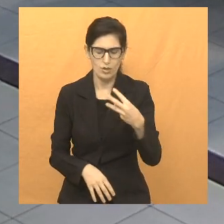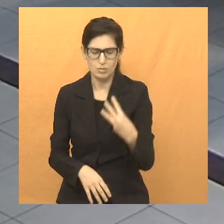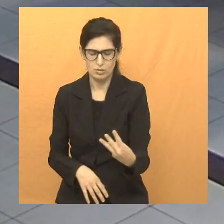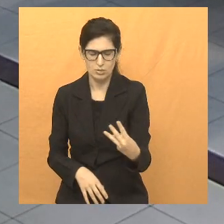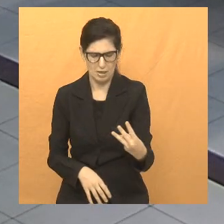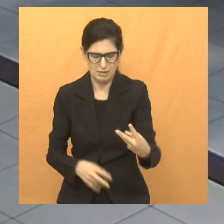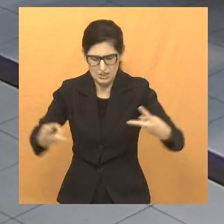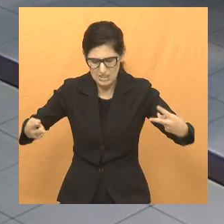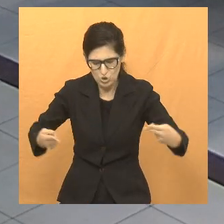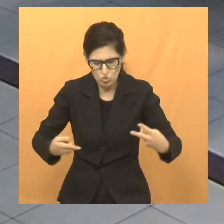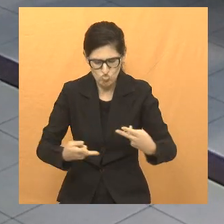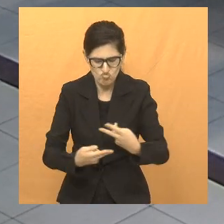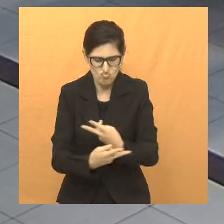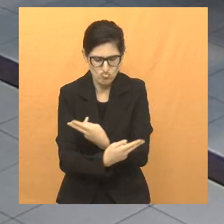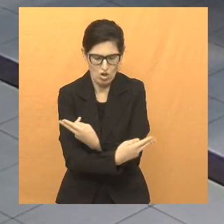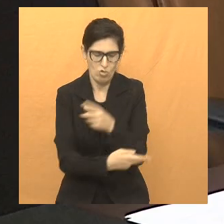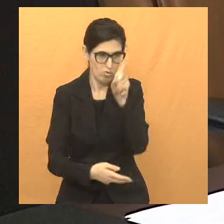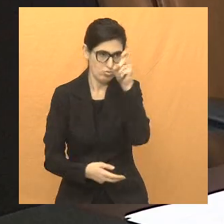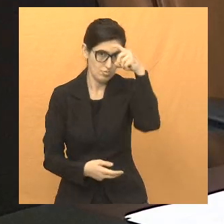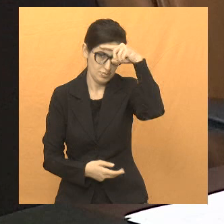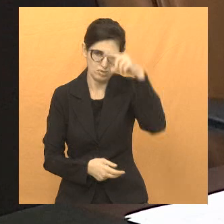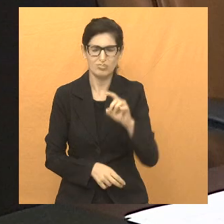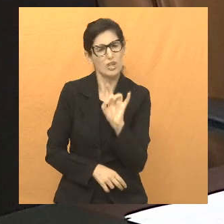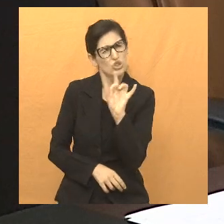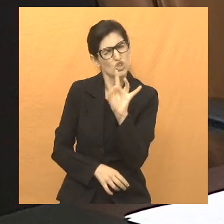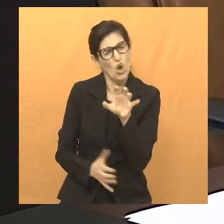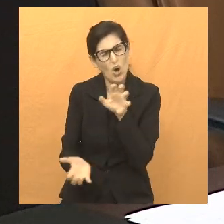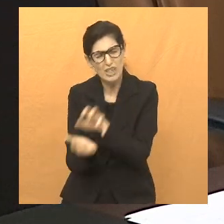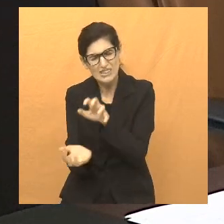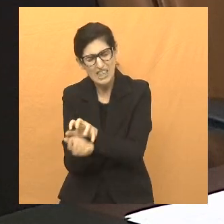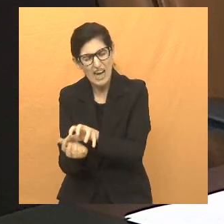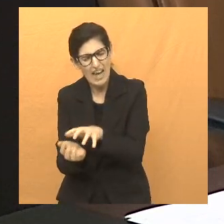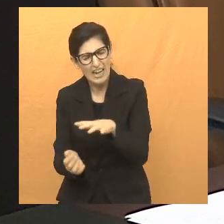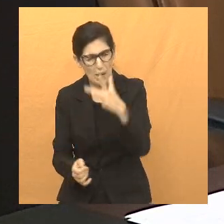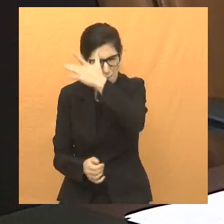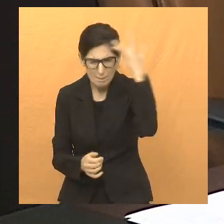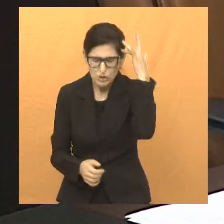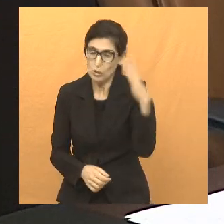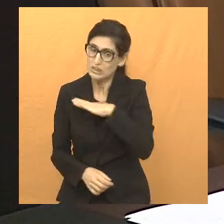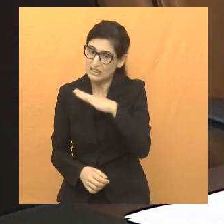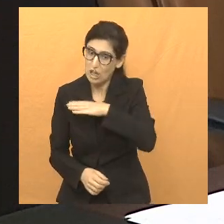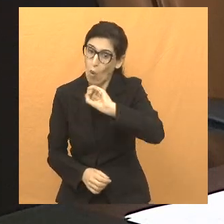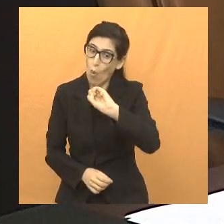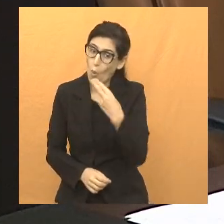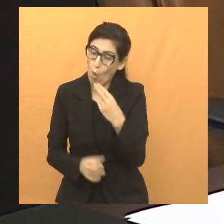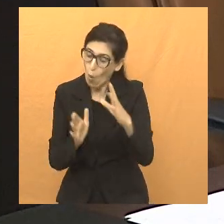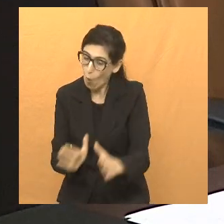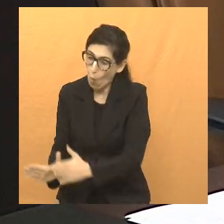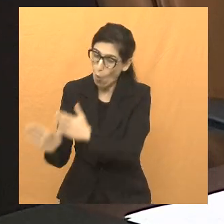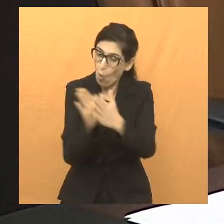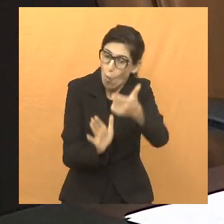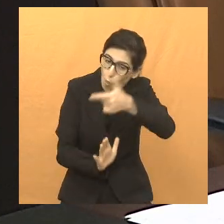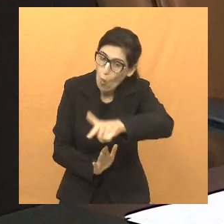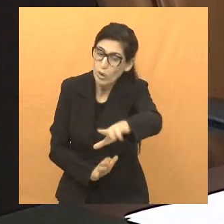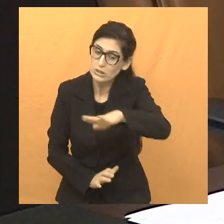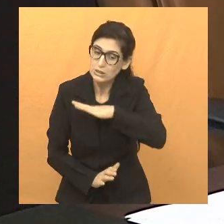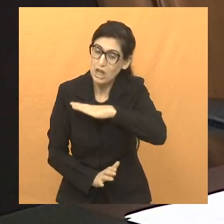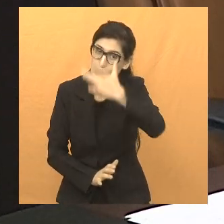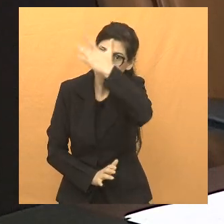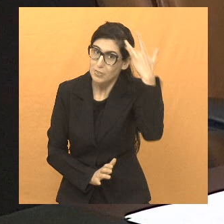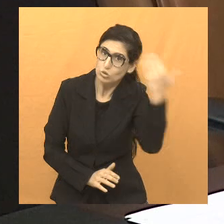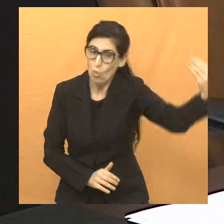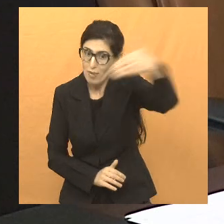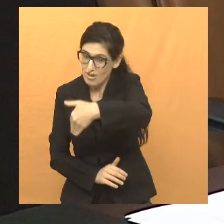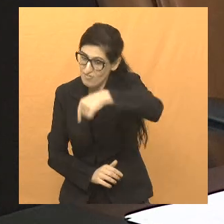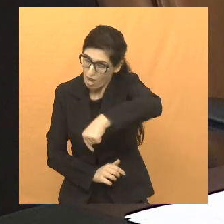1.443 cirurgias. É só gente da cidade de Jacareí ou inclui as outras cidades de fora que vêm